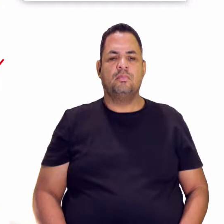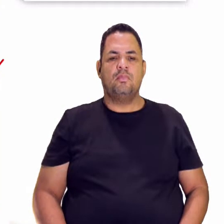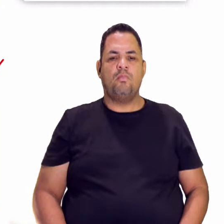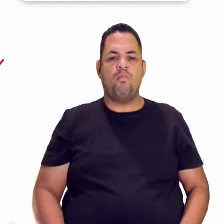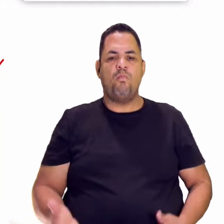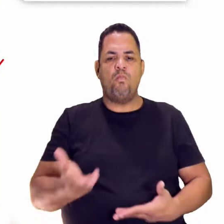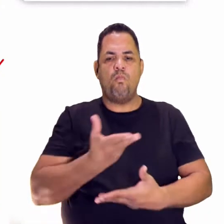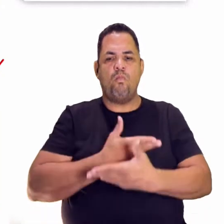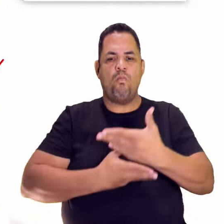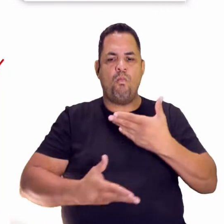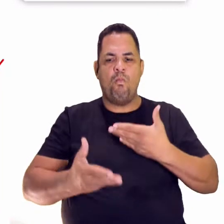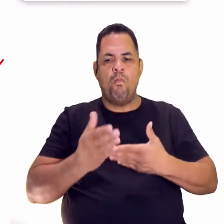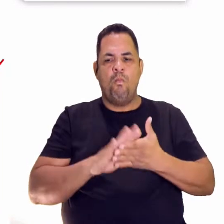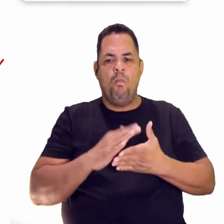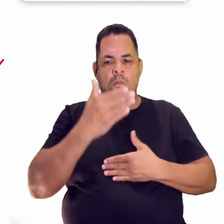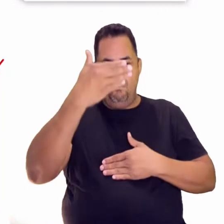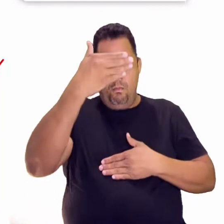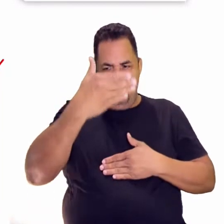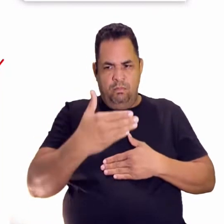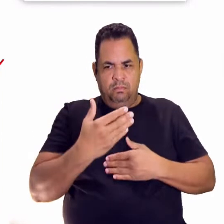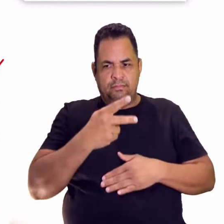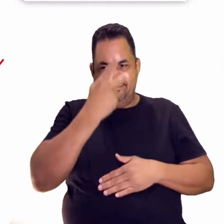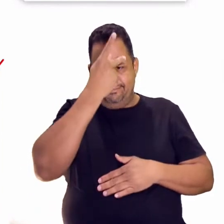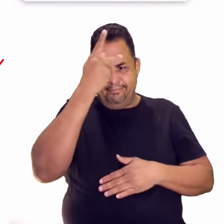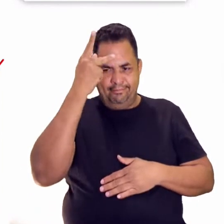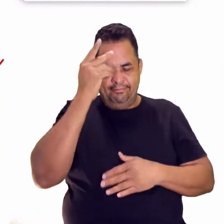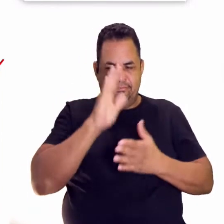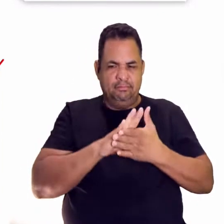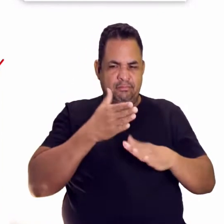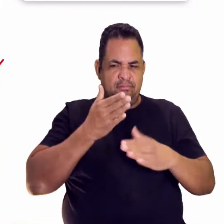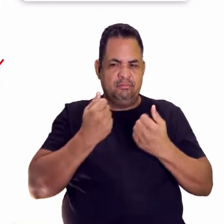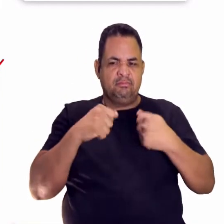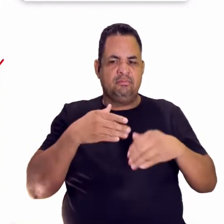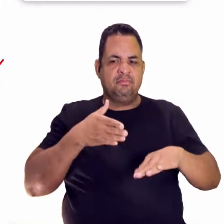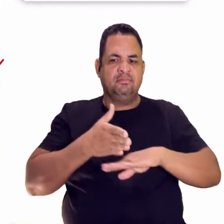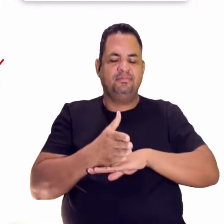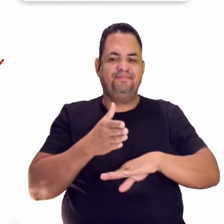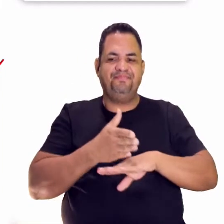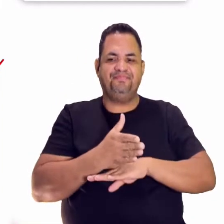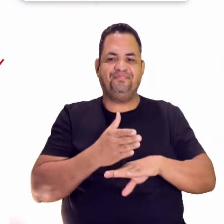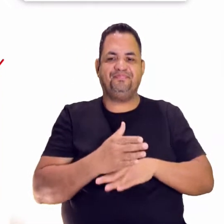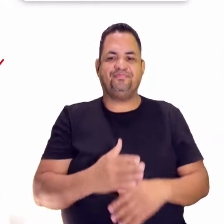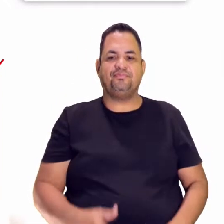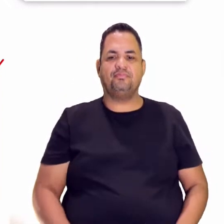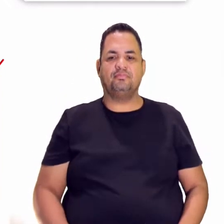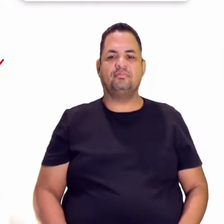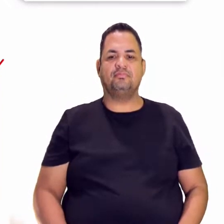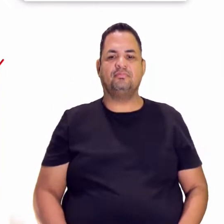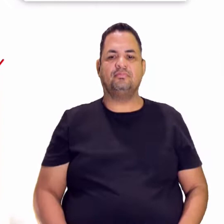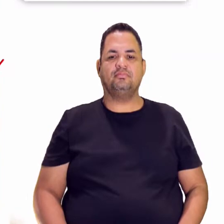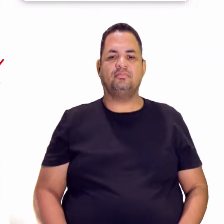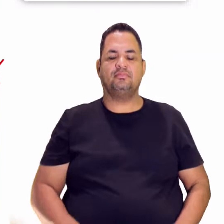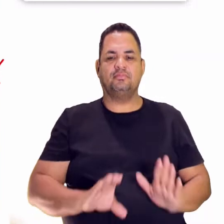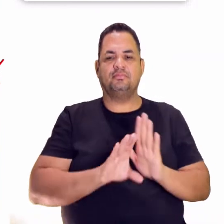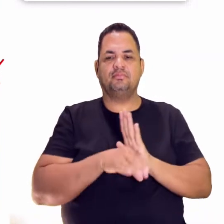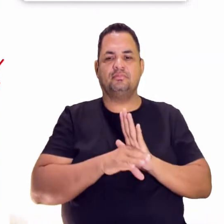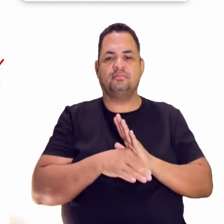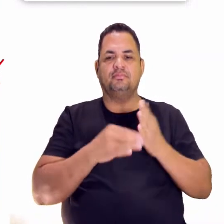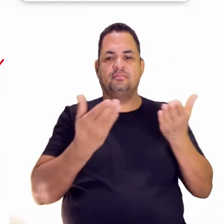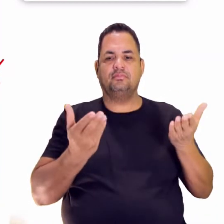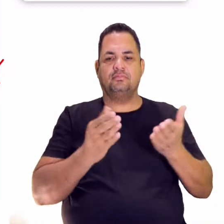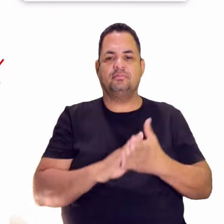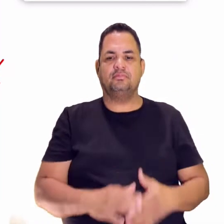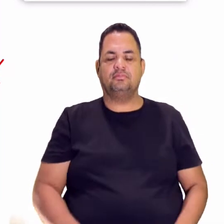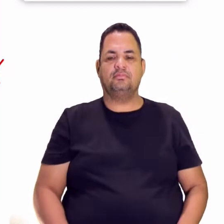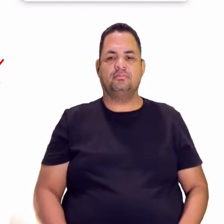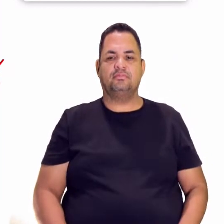o próprio espectador pode participar, e são vários. Isso aqui é um conceito, isso aqui é um título, uma